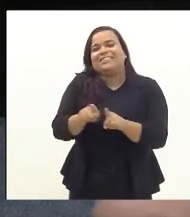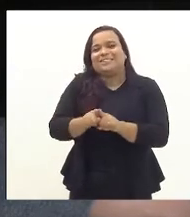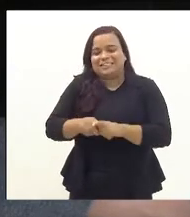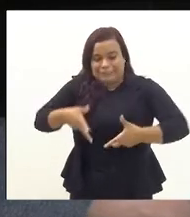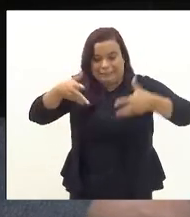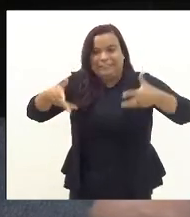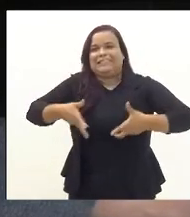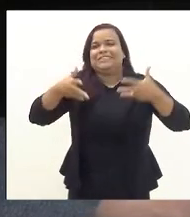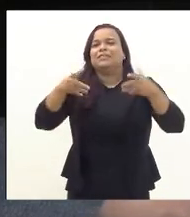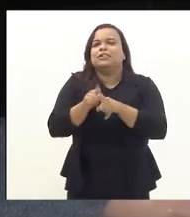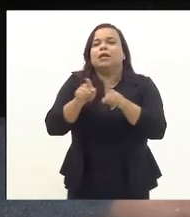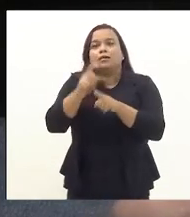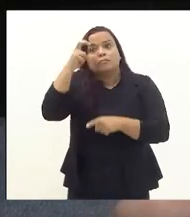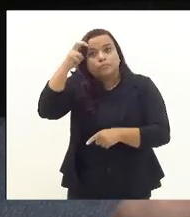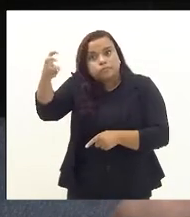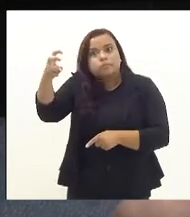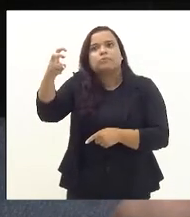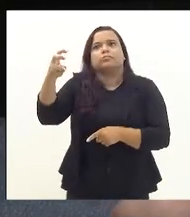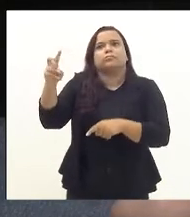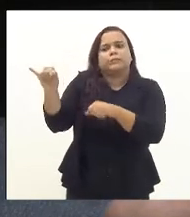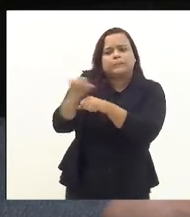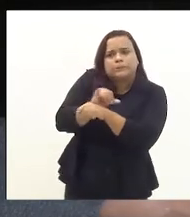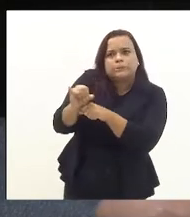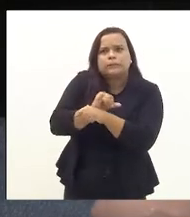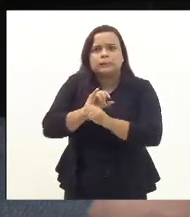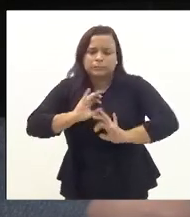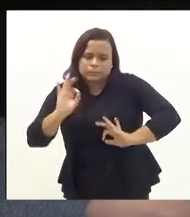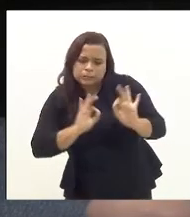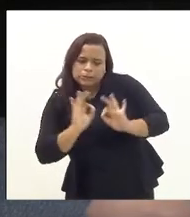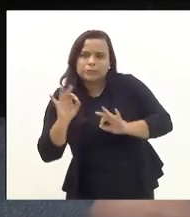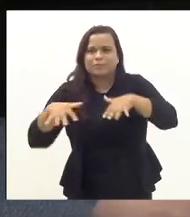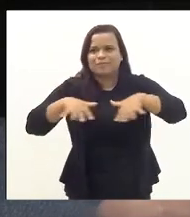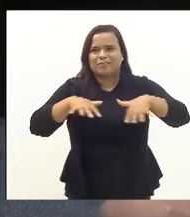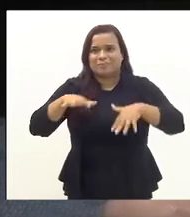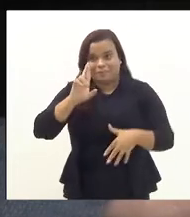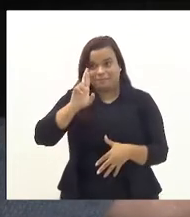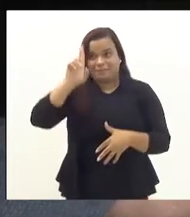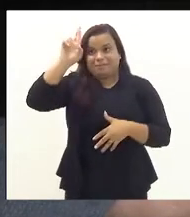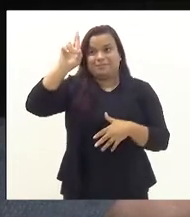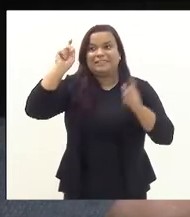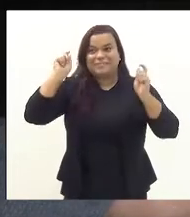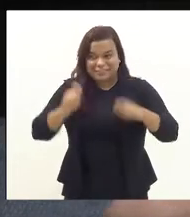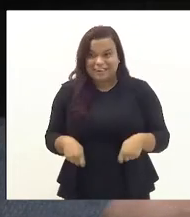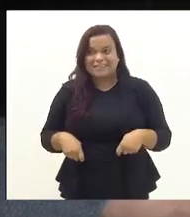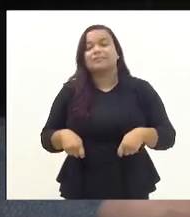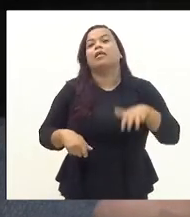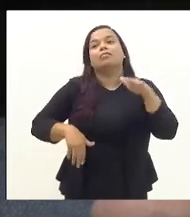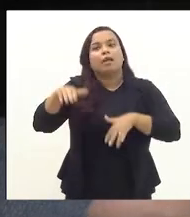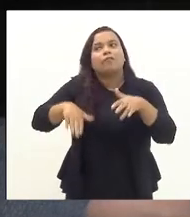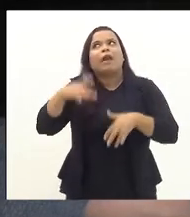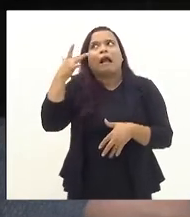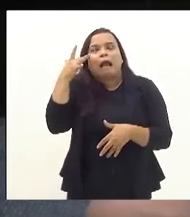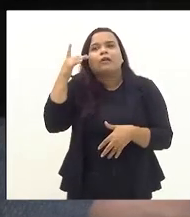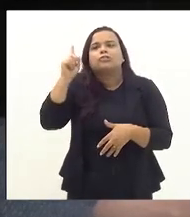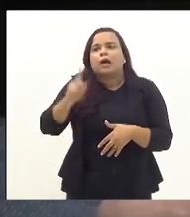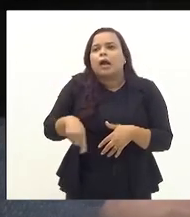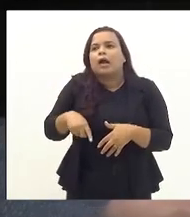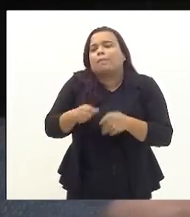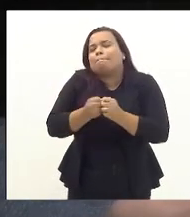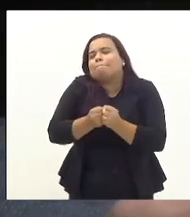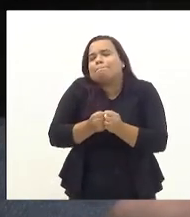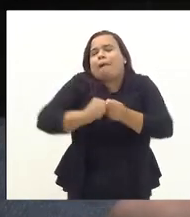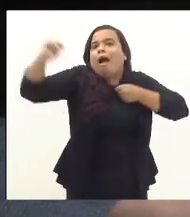acima de tudo, sabedoria, para tocar esse grande movimento, que talvez seja, pelo menos na minha opinião, um dos maiores